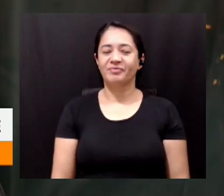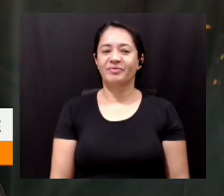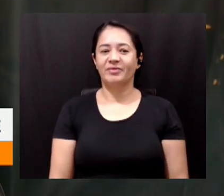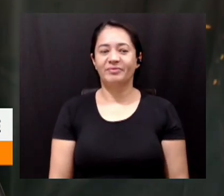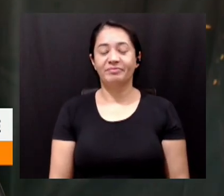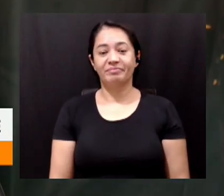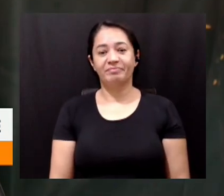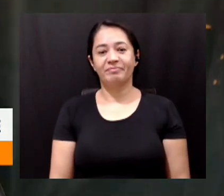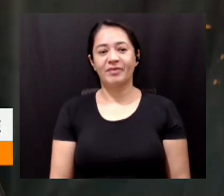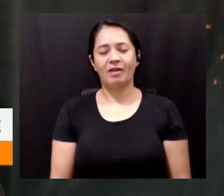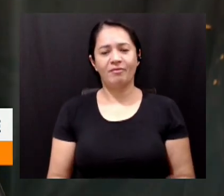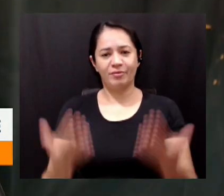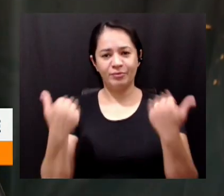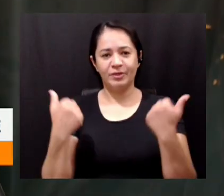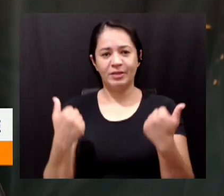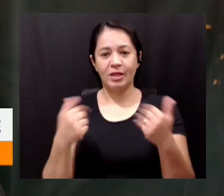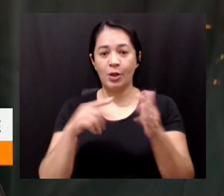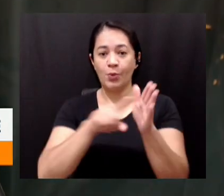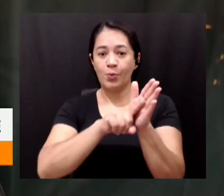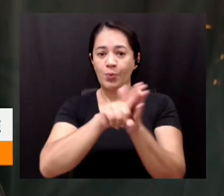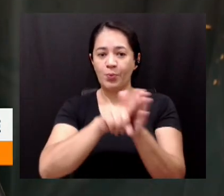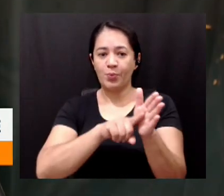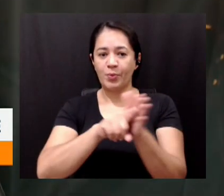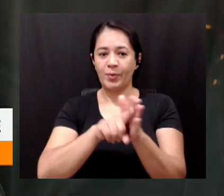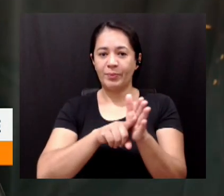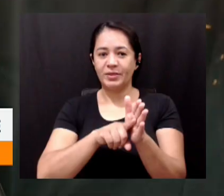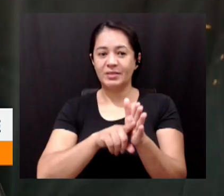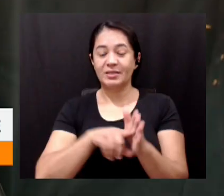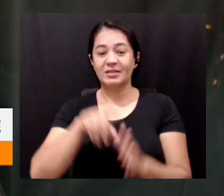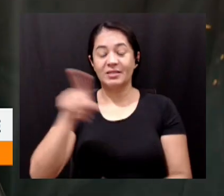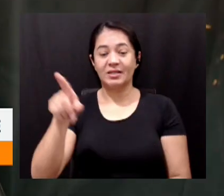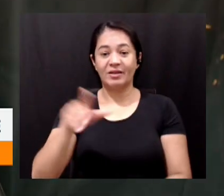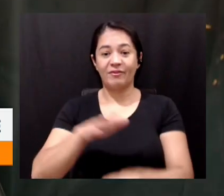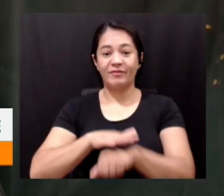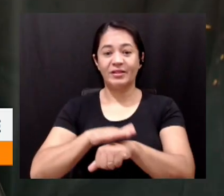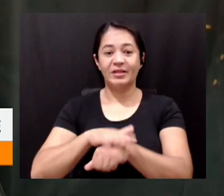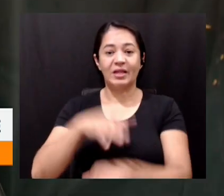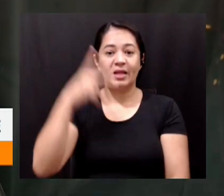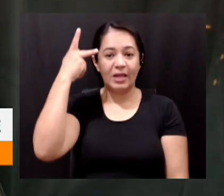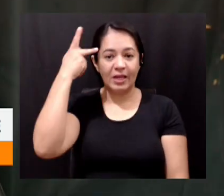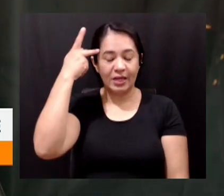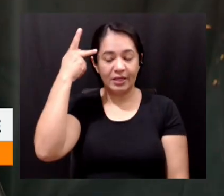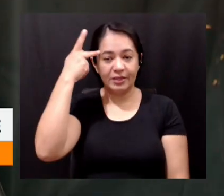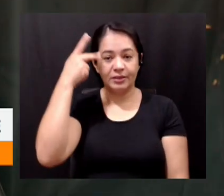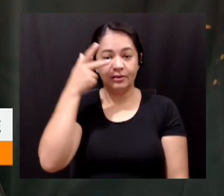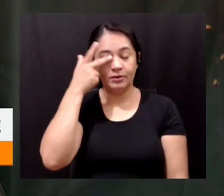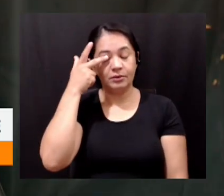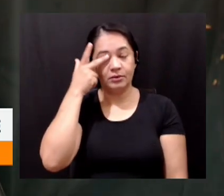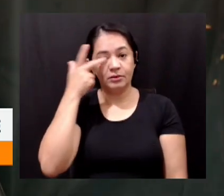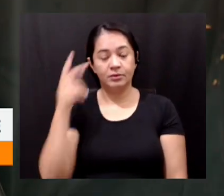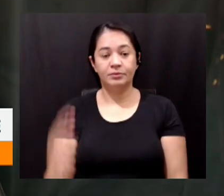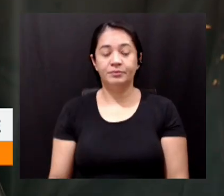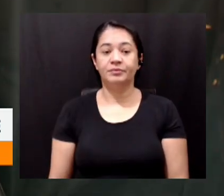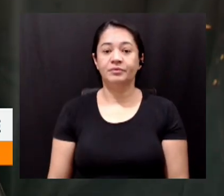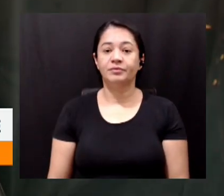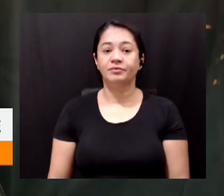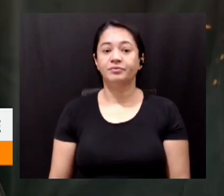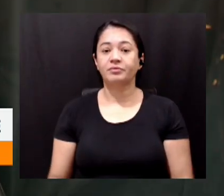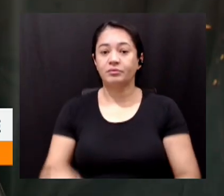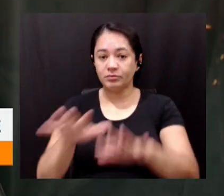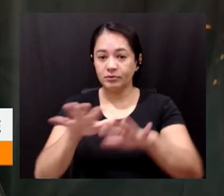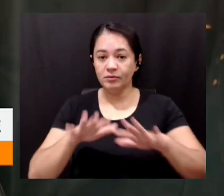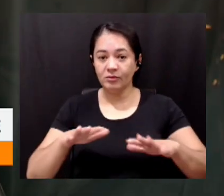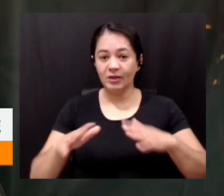gente. Uma pesquisa feita na cidade de São Paulo pela Federação do Comércio de Bens, Serviços e Turismo do